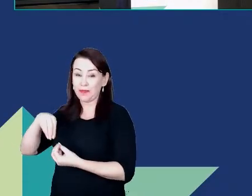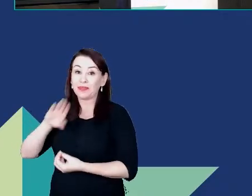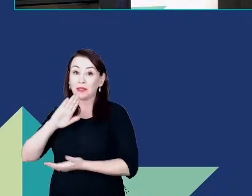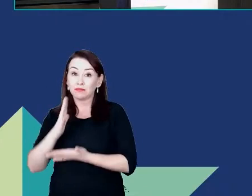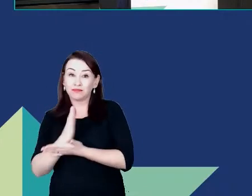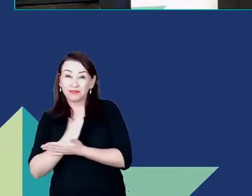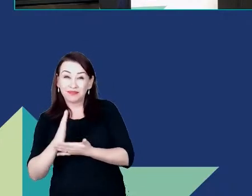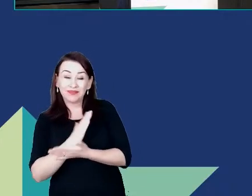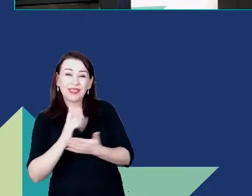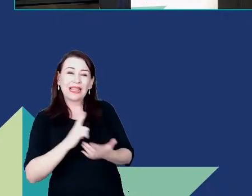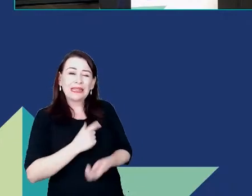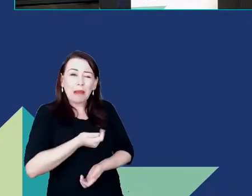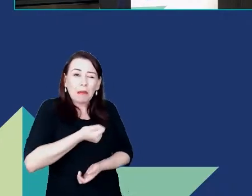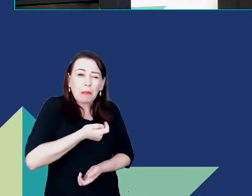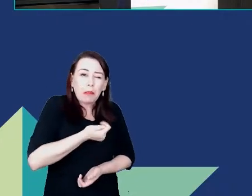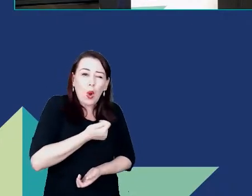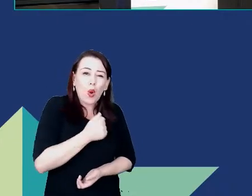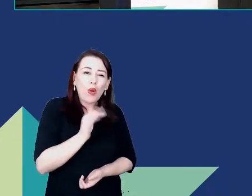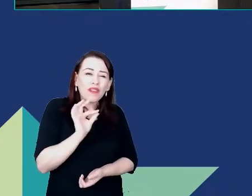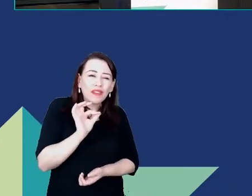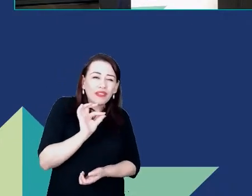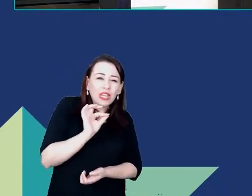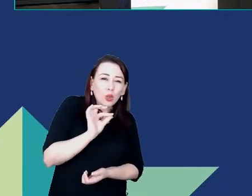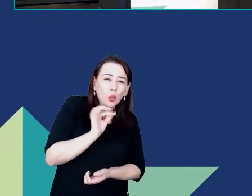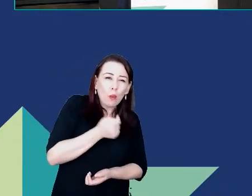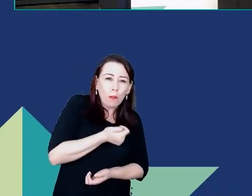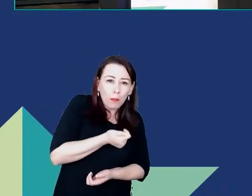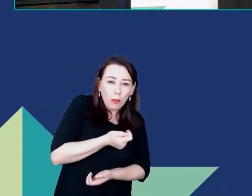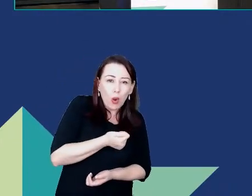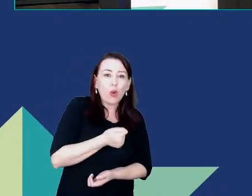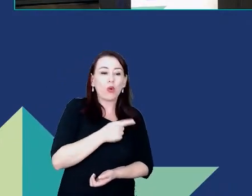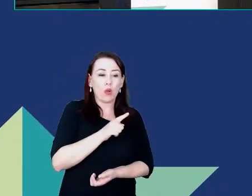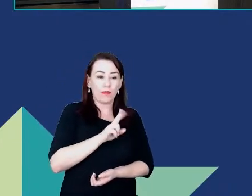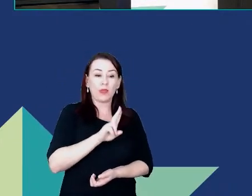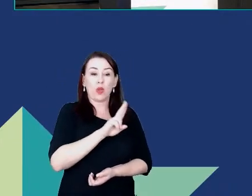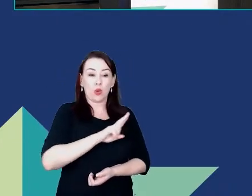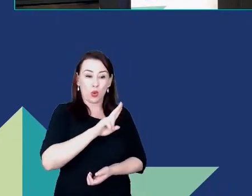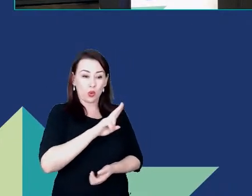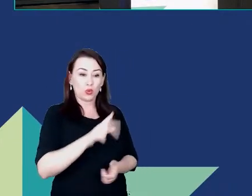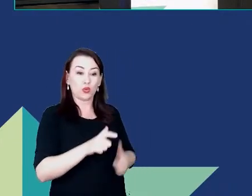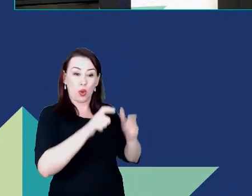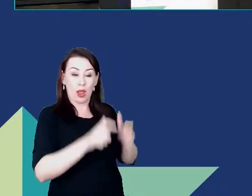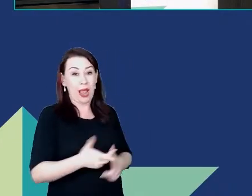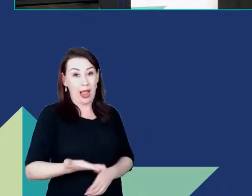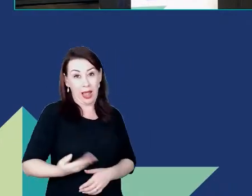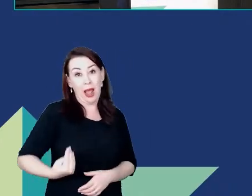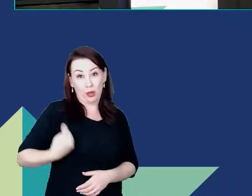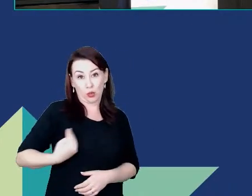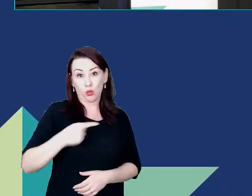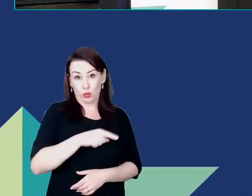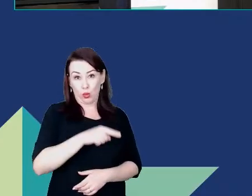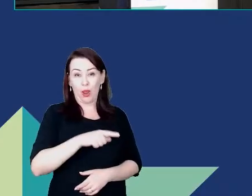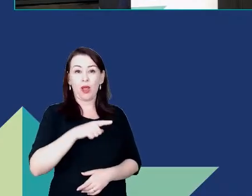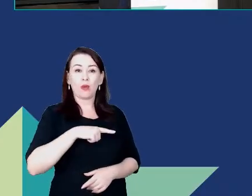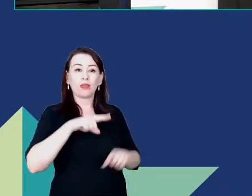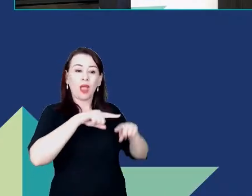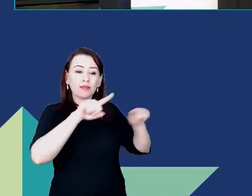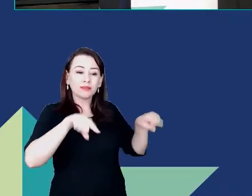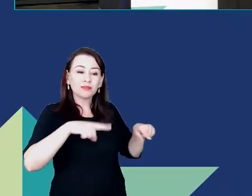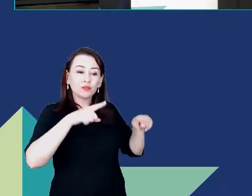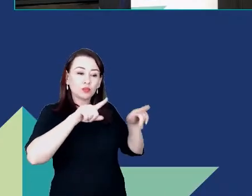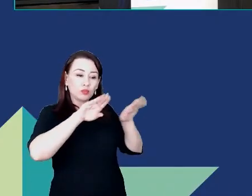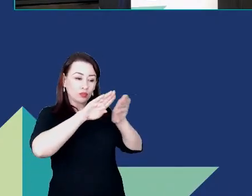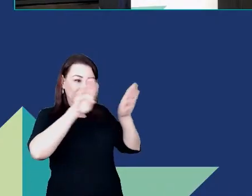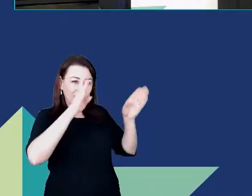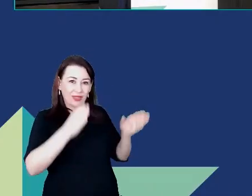finos, nós utilizamos a planta atual, né, em que foram colocados controles e um tanque de homogeneização, assim como